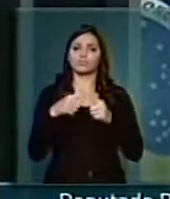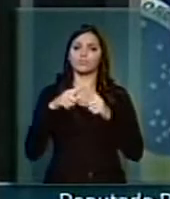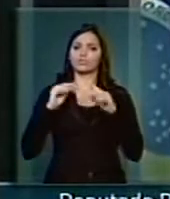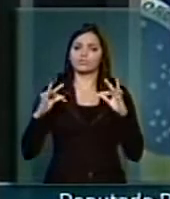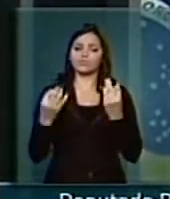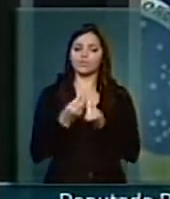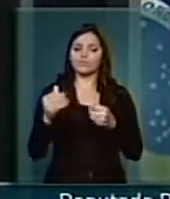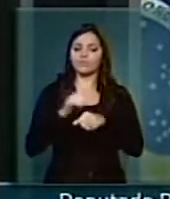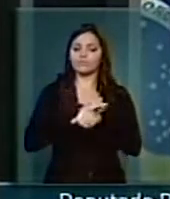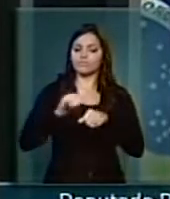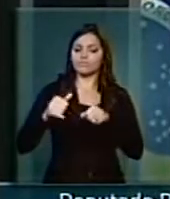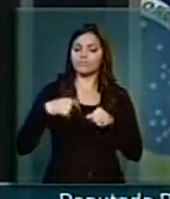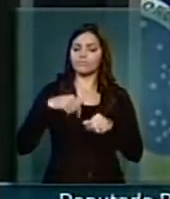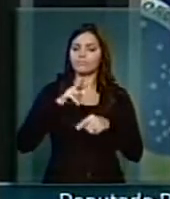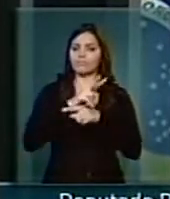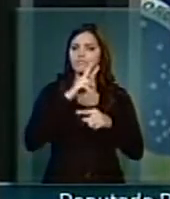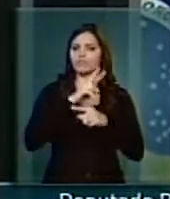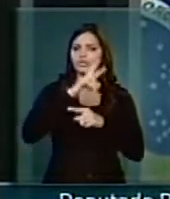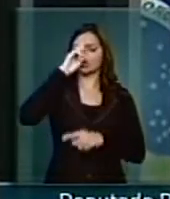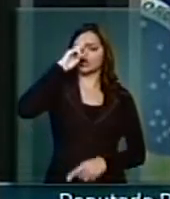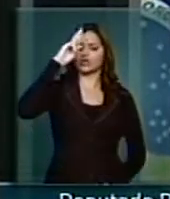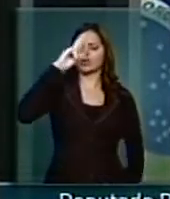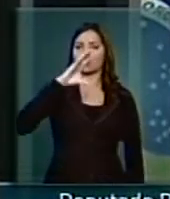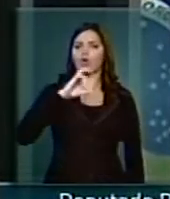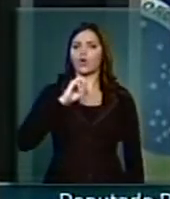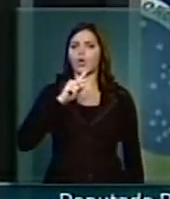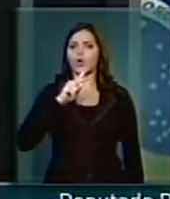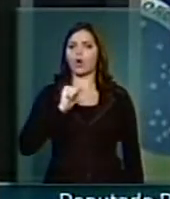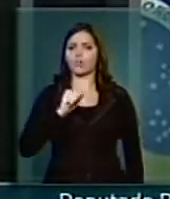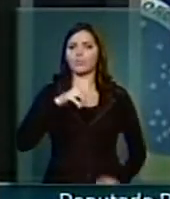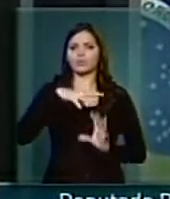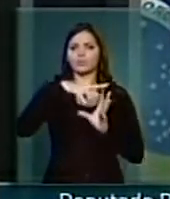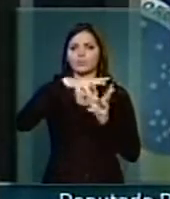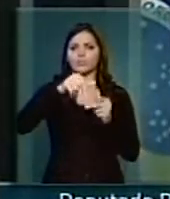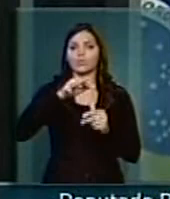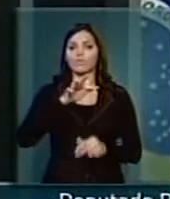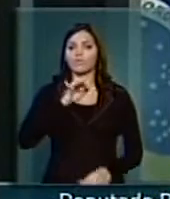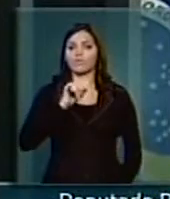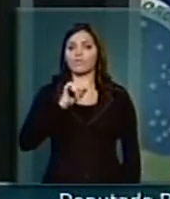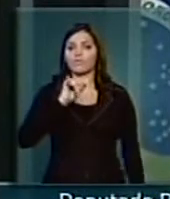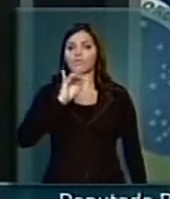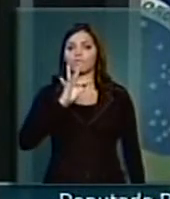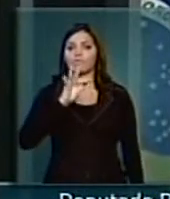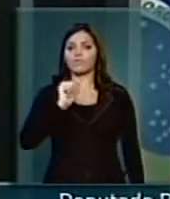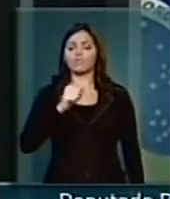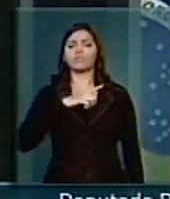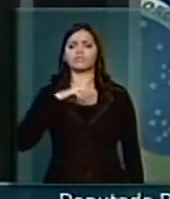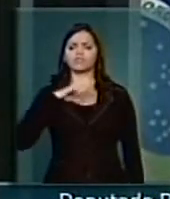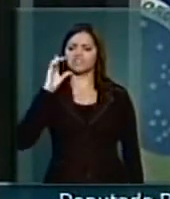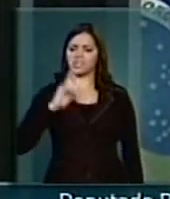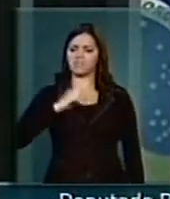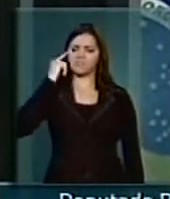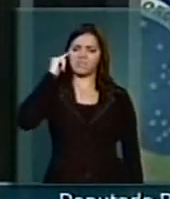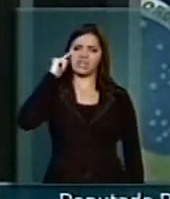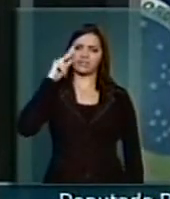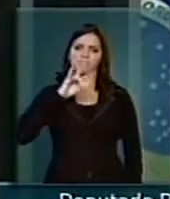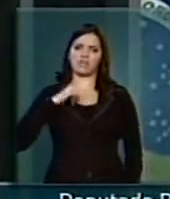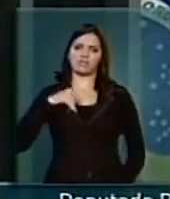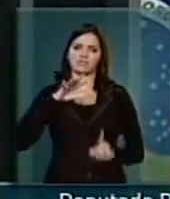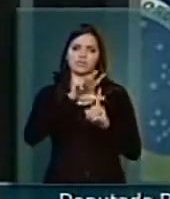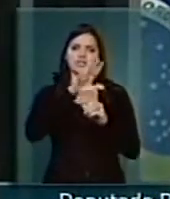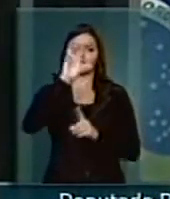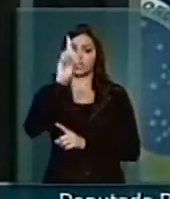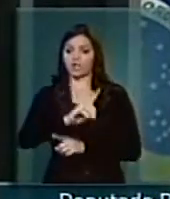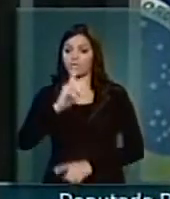a estrutura e monopólio da Copa do Mundo, a FIFA se vê no direito, inclusive, de interferir nos direitos